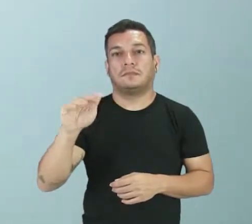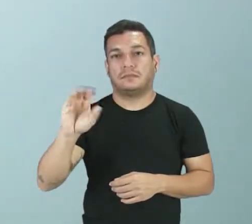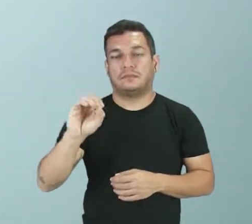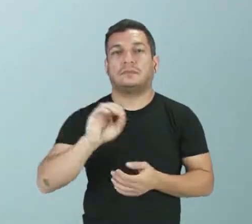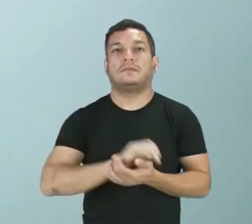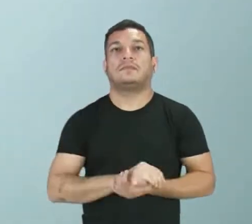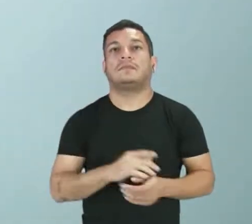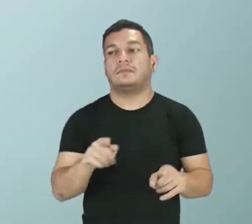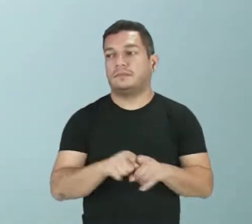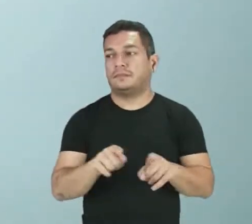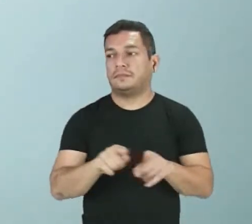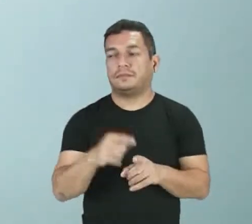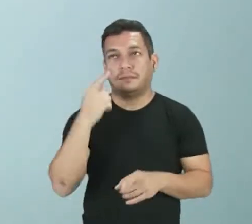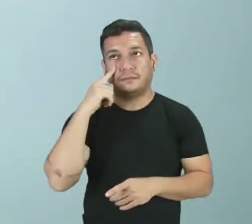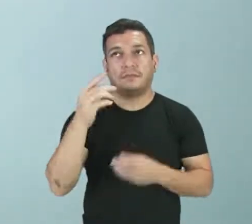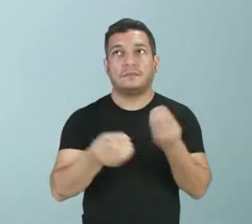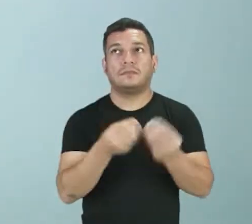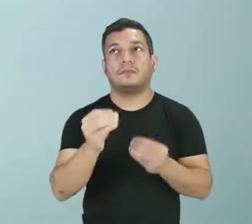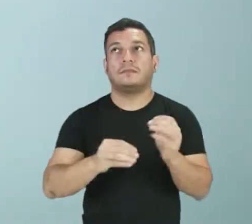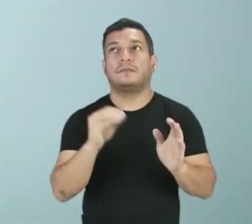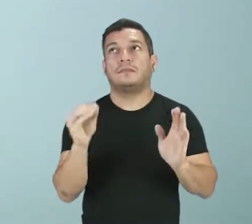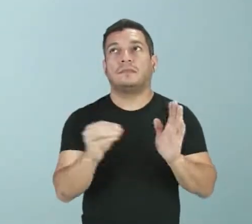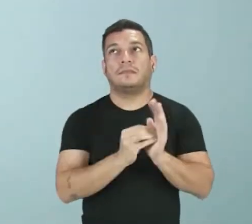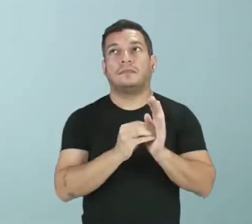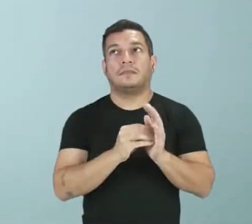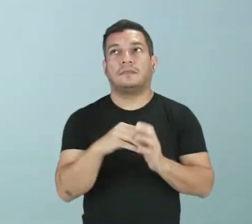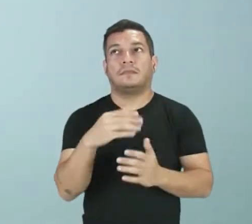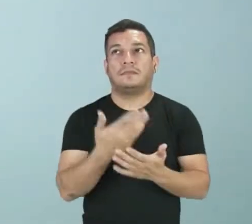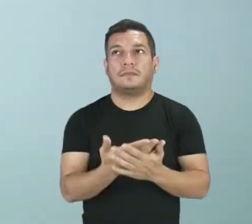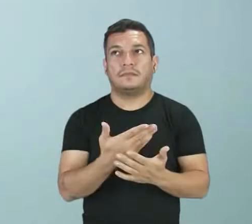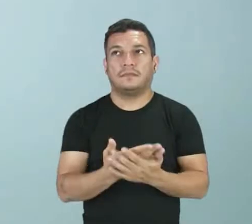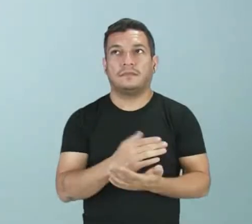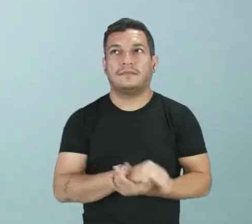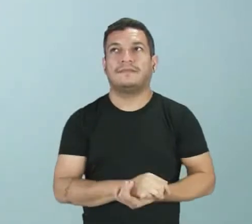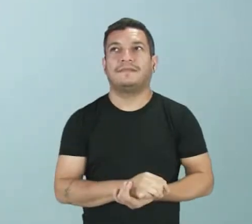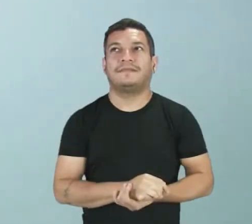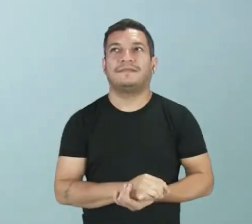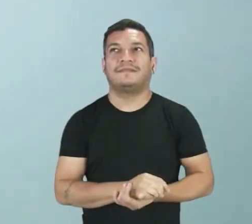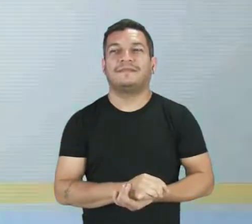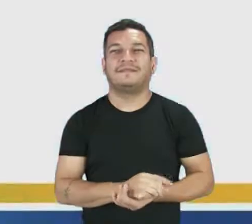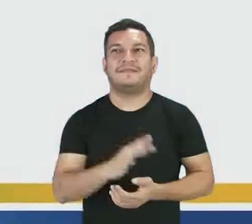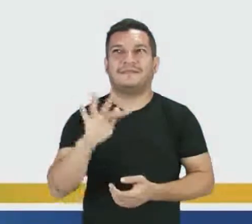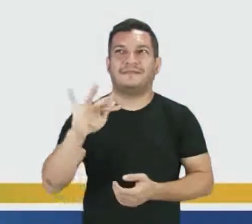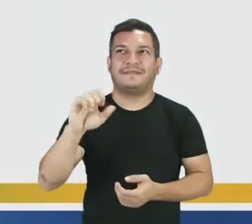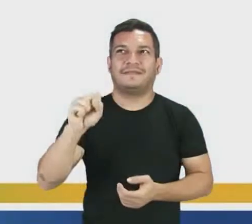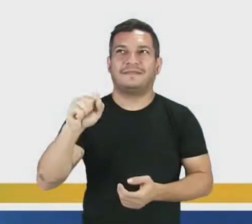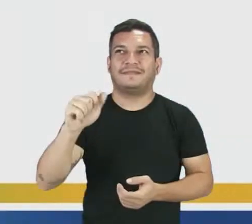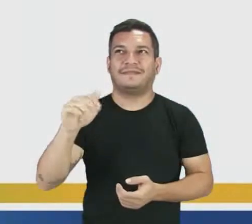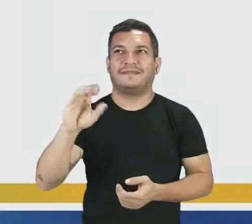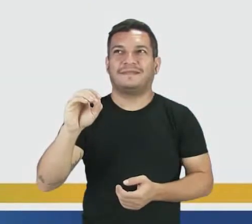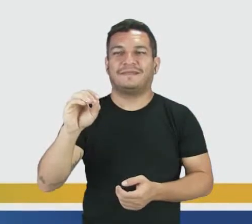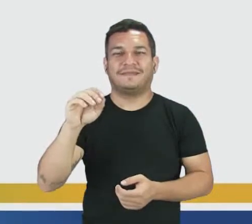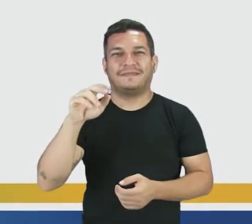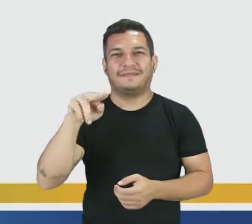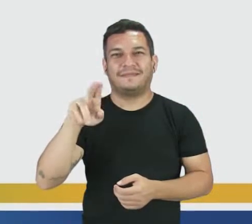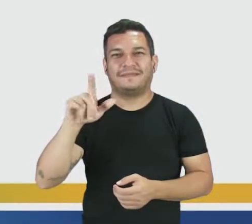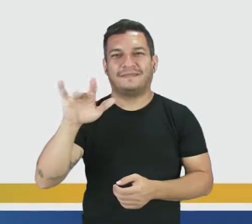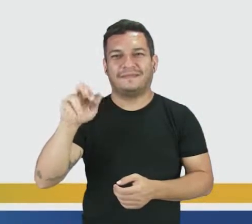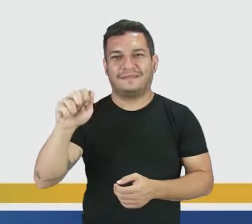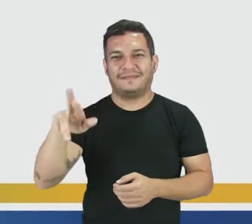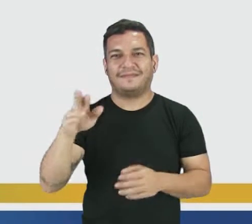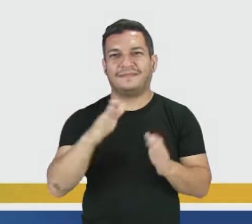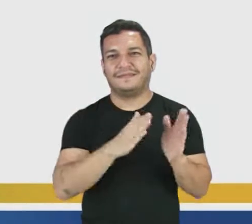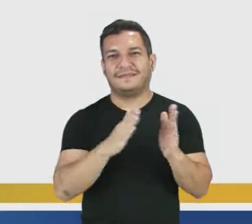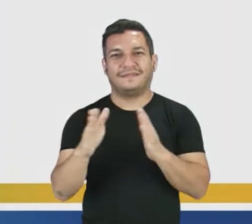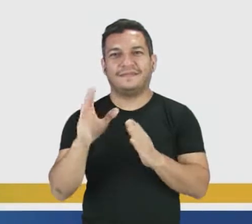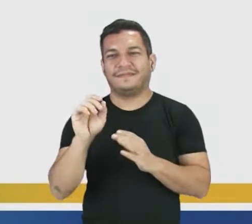fusão. Também vamos ver onde que se aplica também esses estudos. Então, primeiro aí, ó, fissão nuclear. A fissão nuclear é um processo